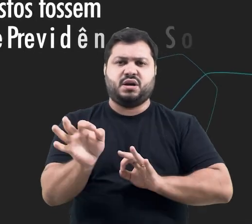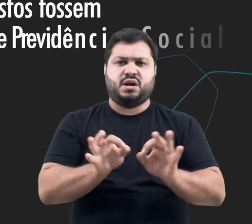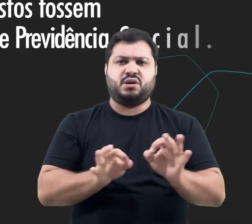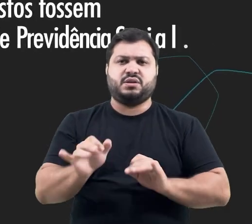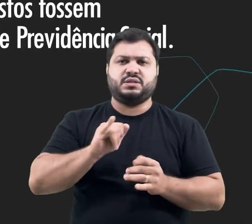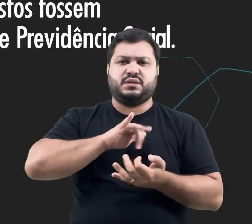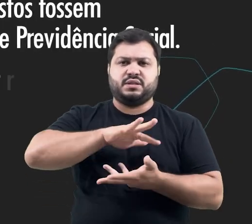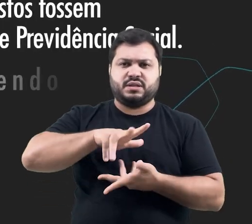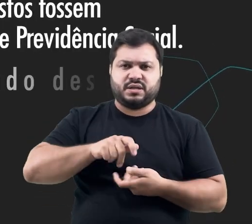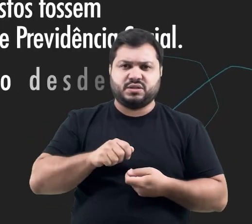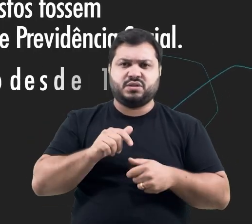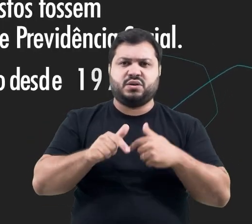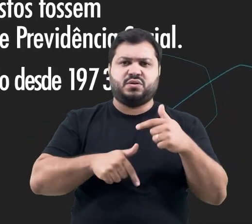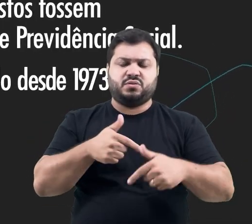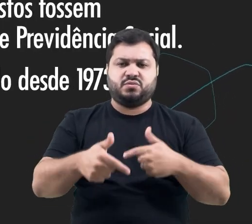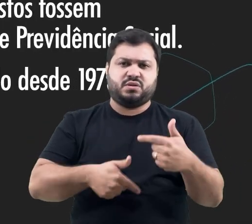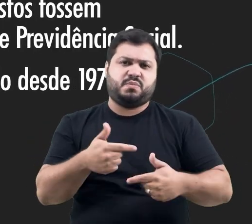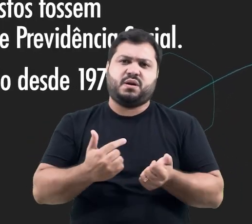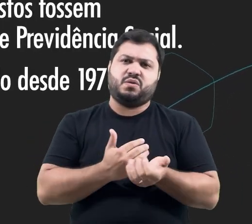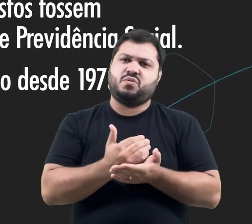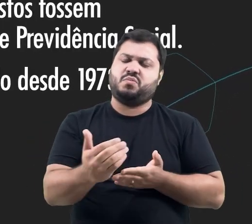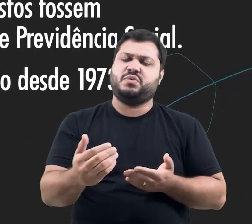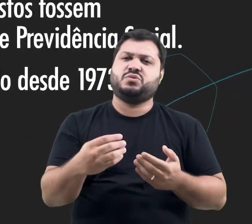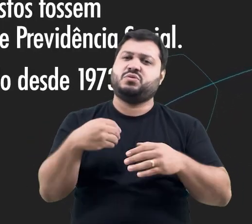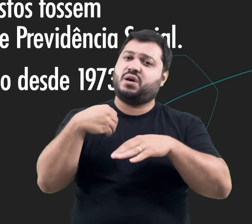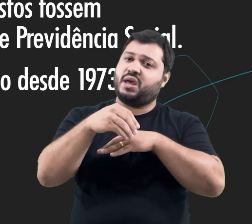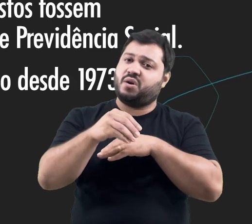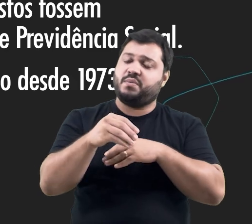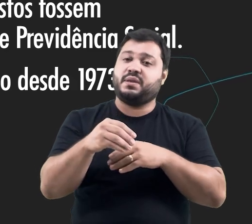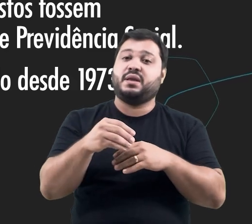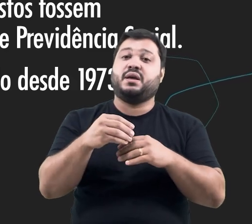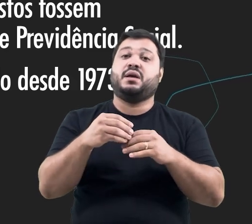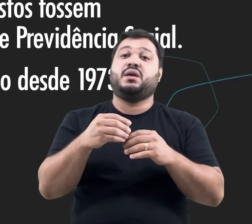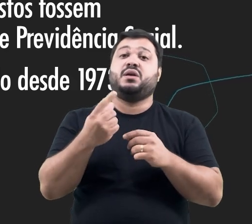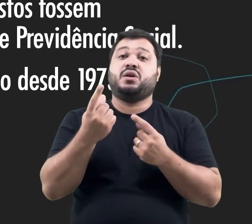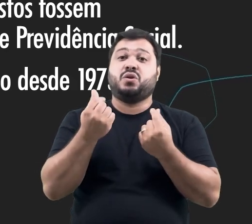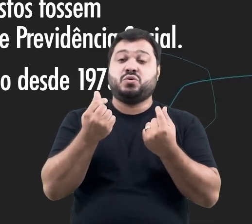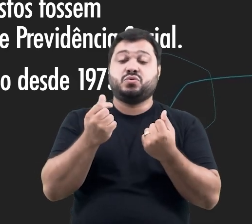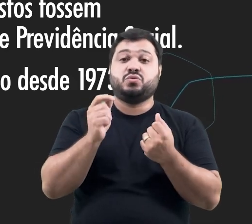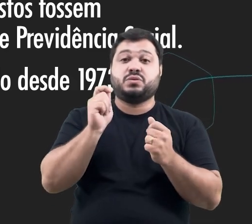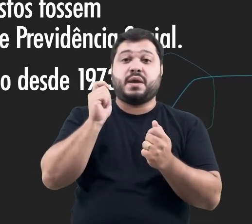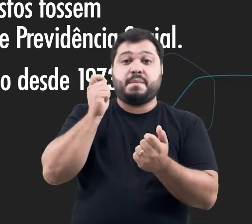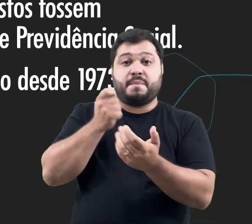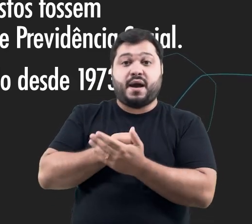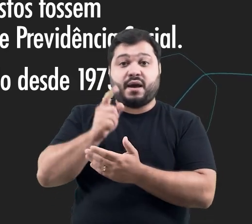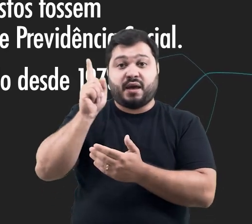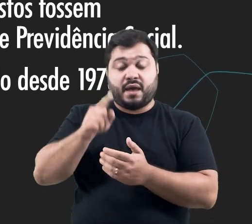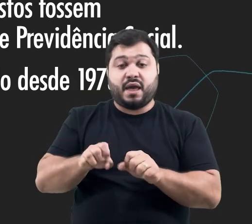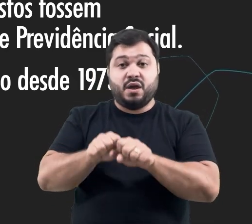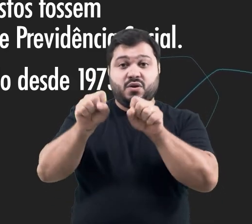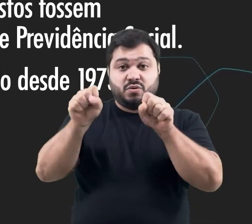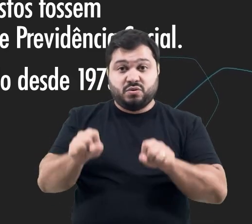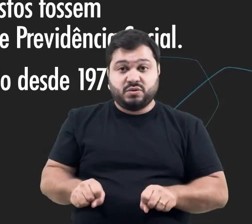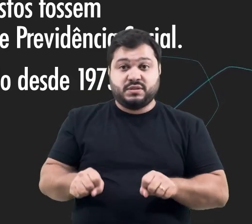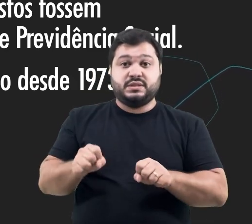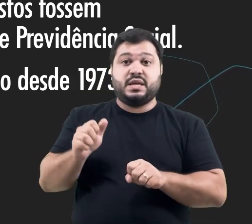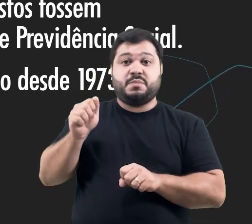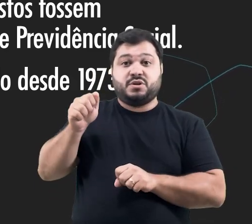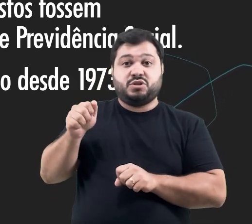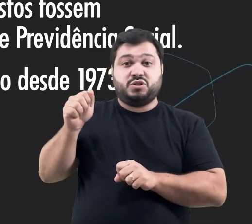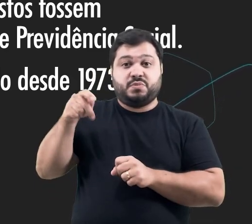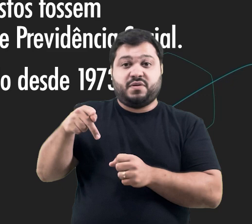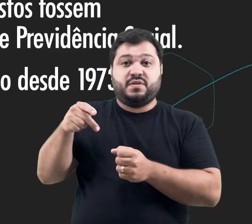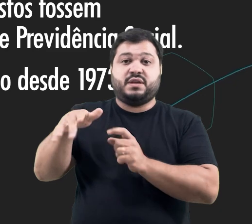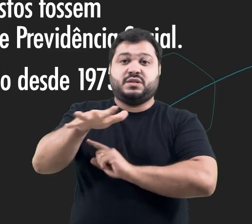a Organização Internacional do Trabalho começou a recomendar que os custos fossem pagos pelos sistemas